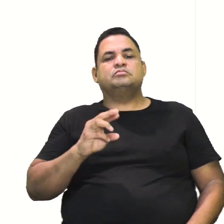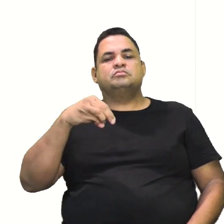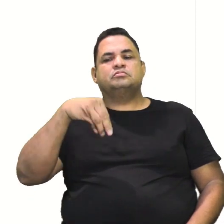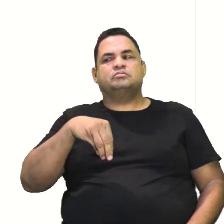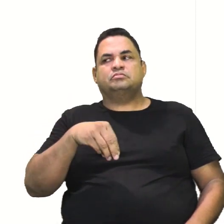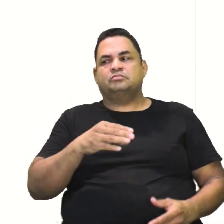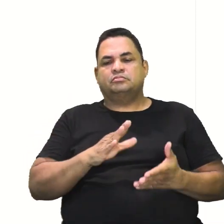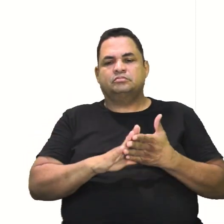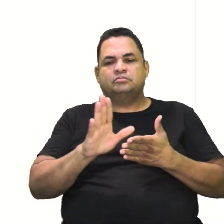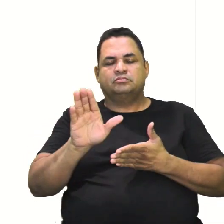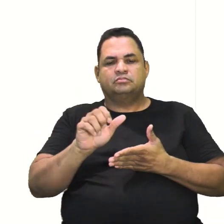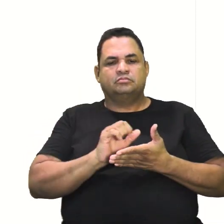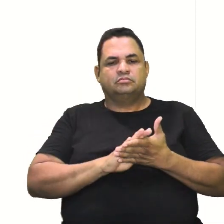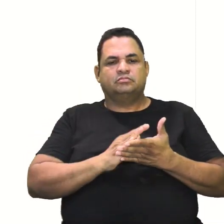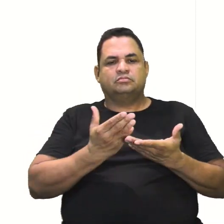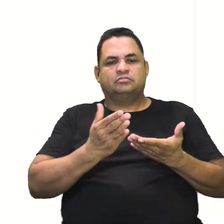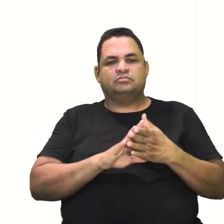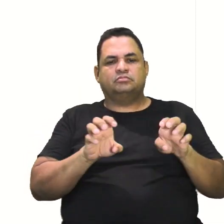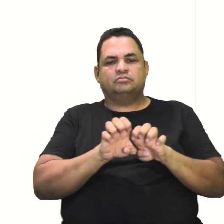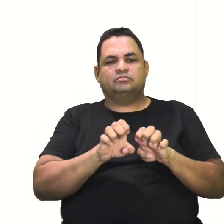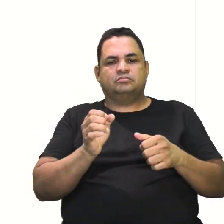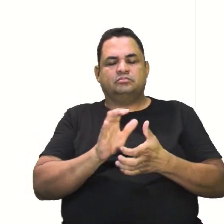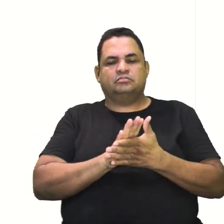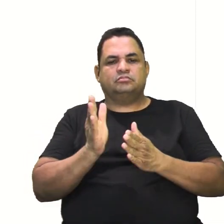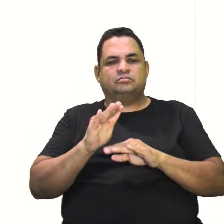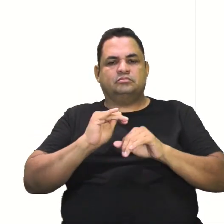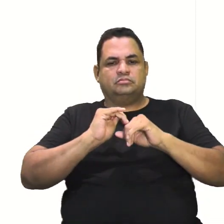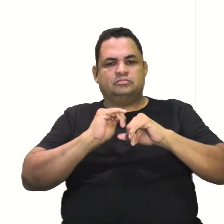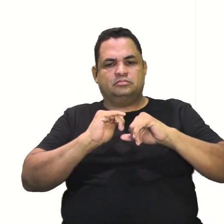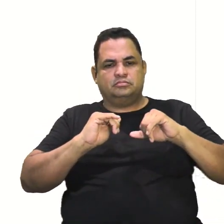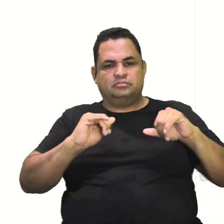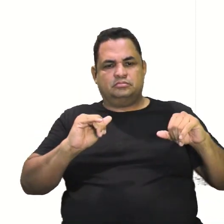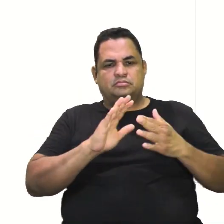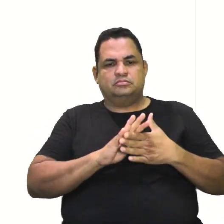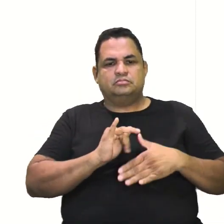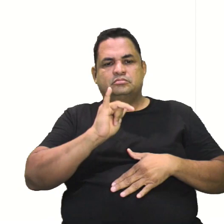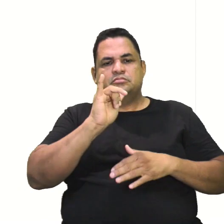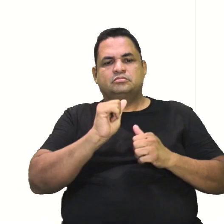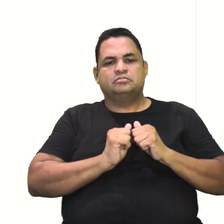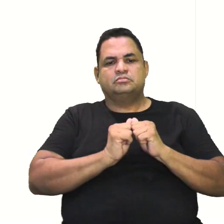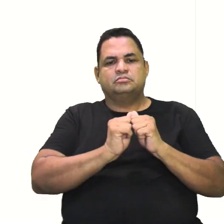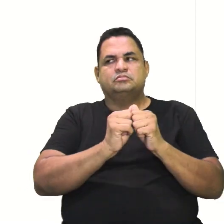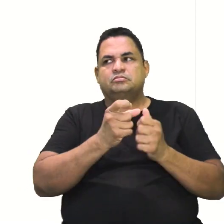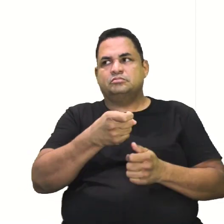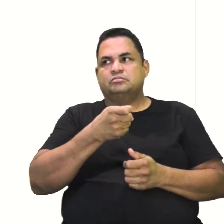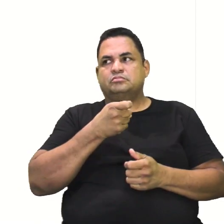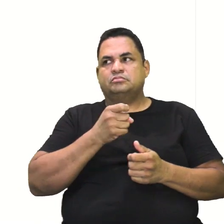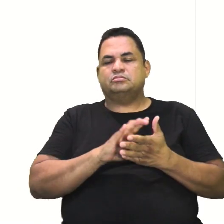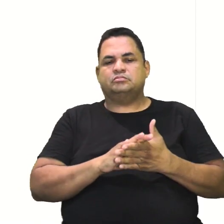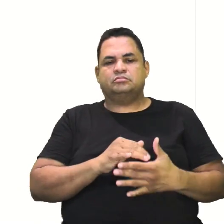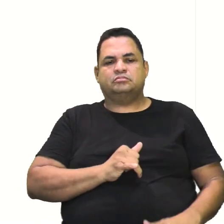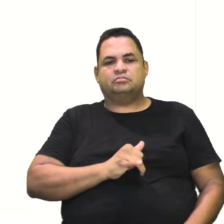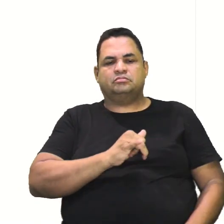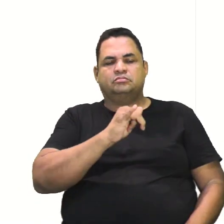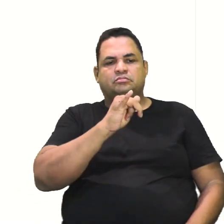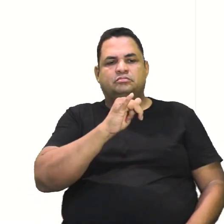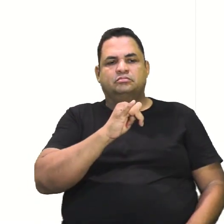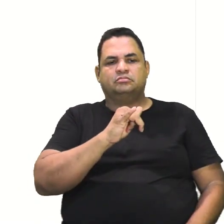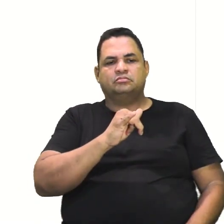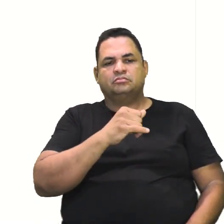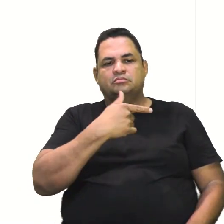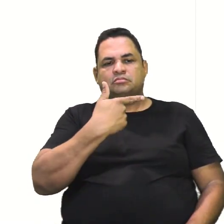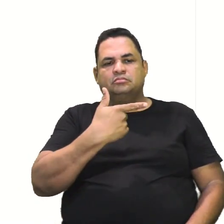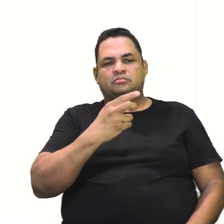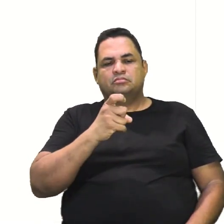esse m? É pegar essa equação, isolar o y e ver quem acompanha x, isso, né? Então vamos lá, y vai ser igual